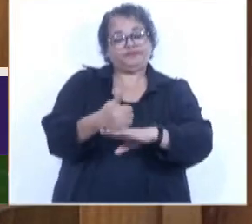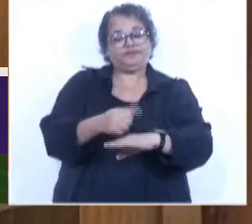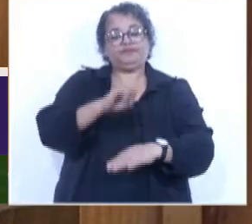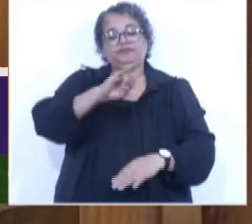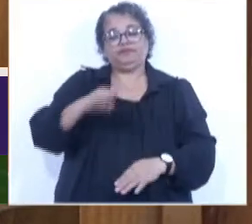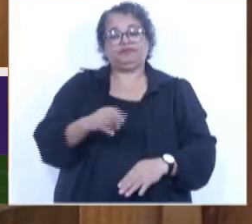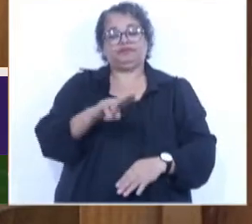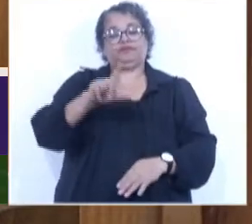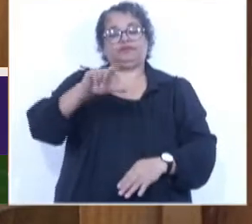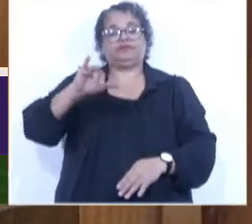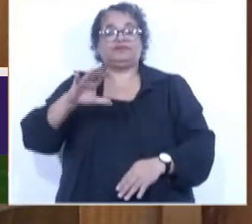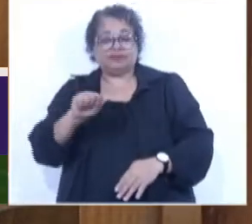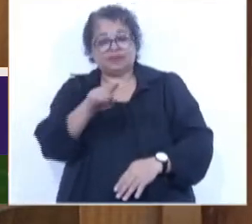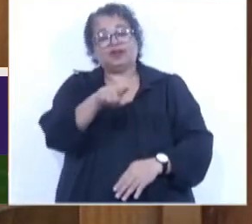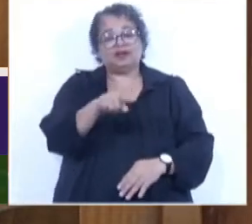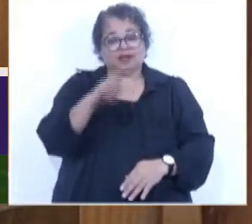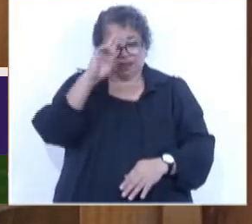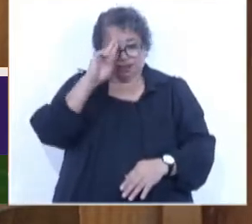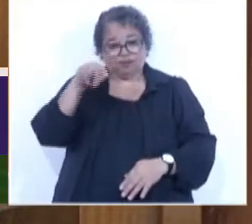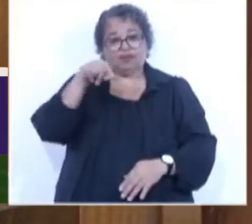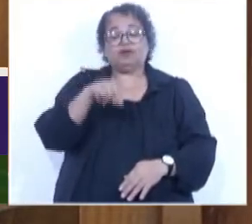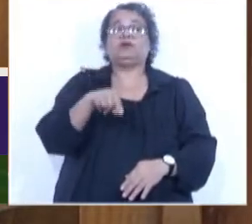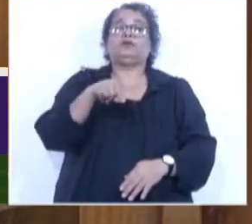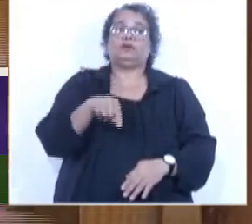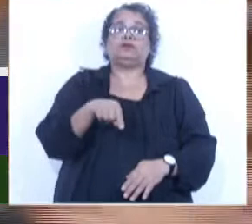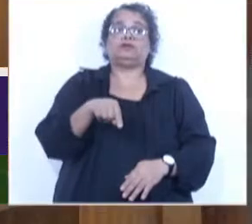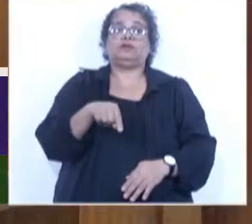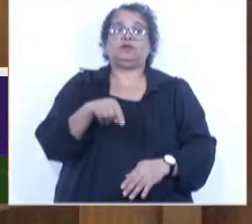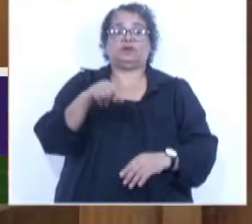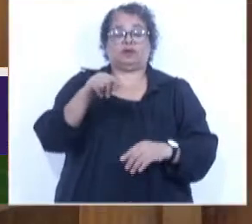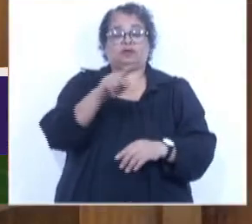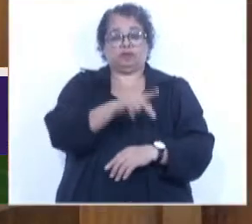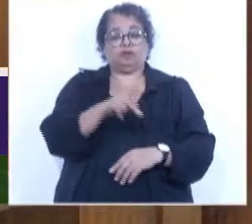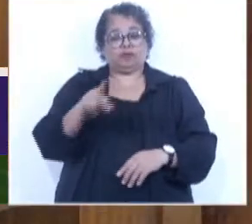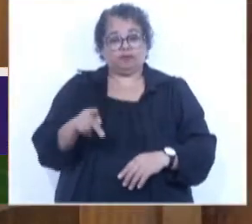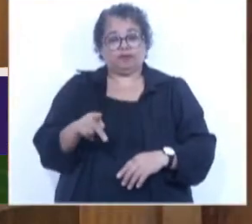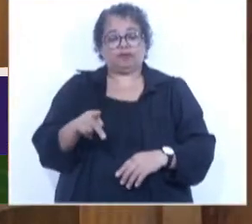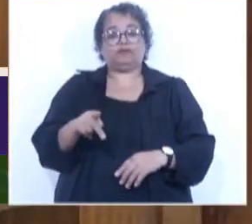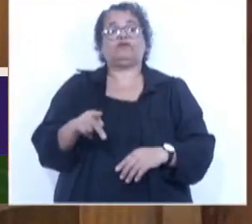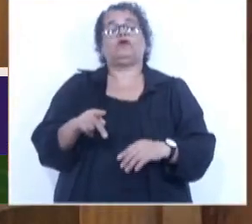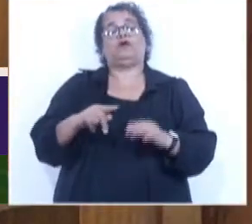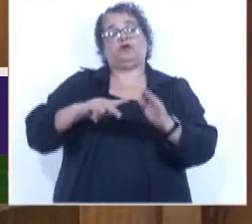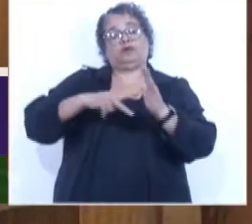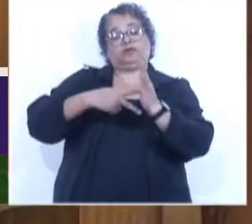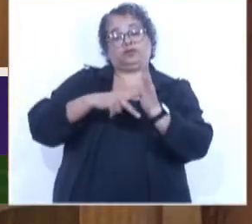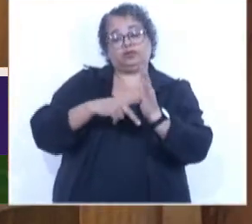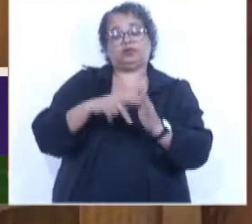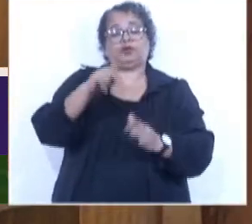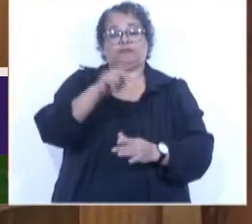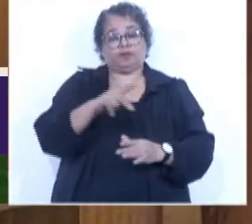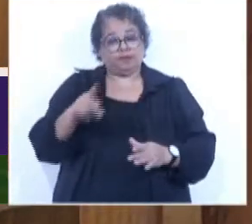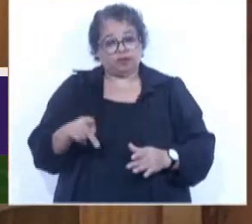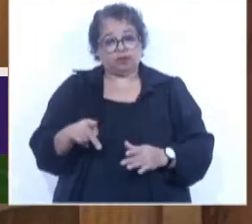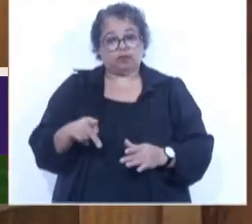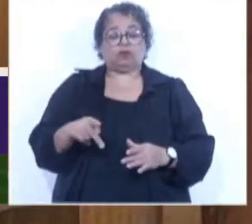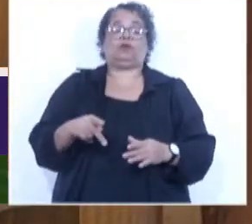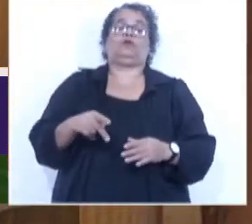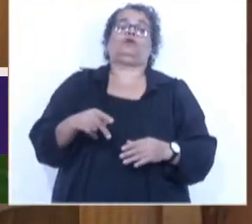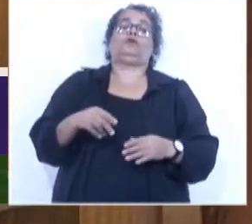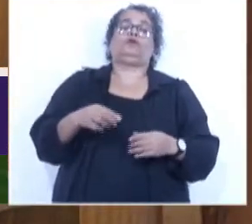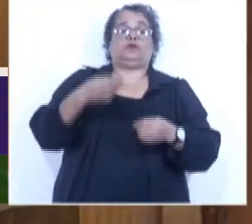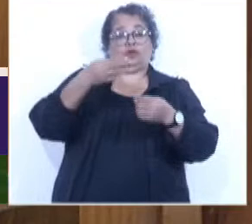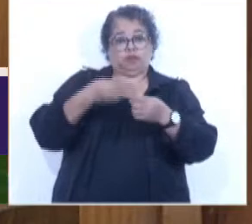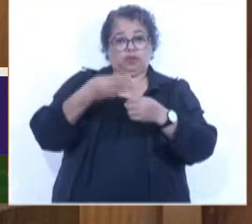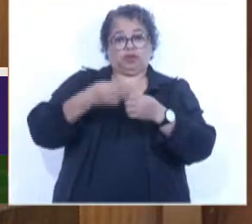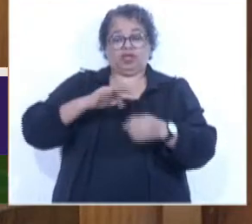aí eh dos professores do sindicato dos professores municipais portanto toda